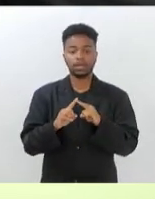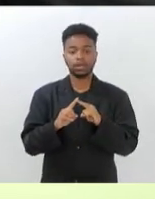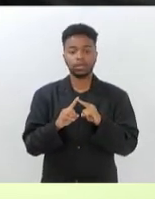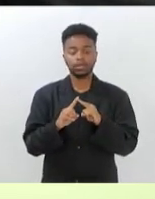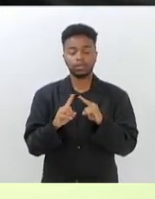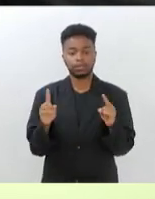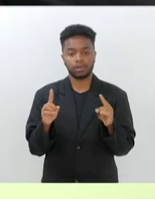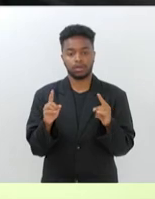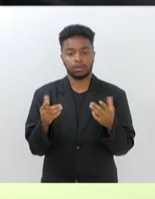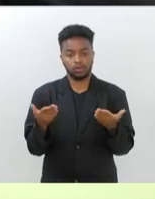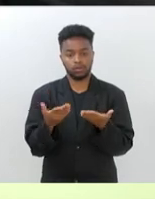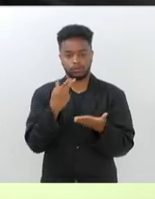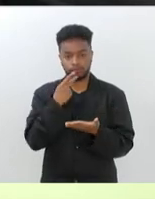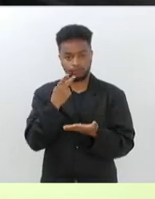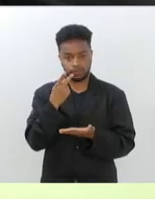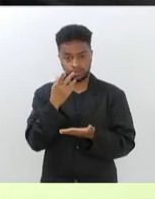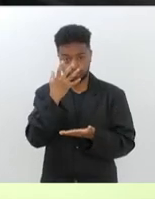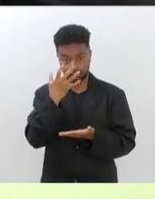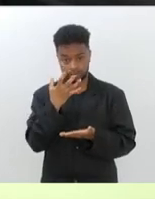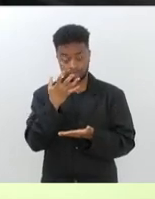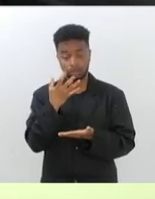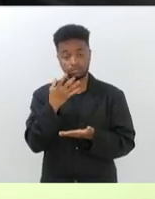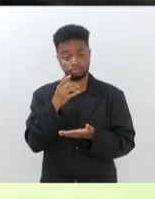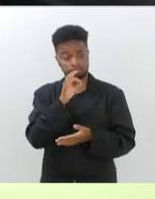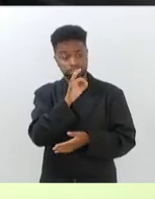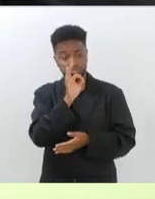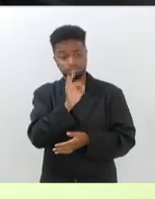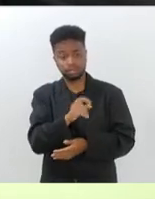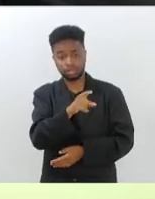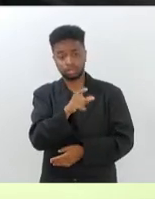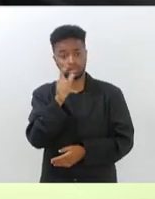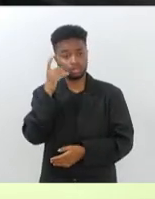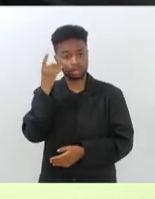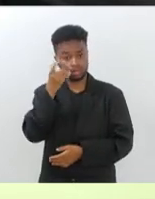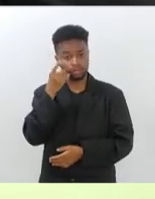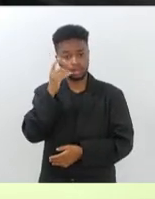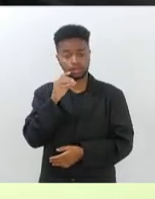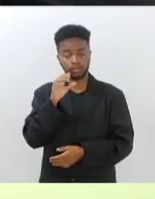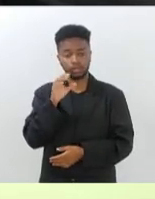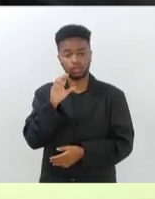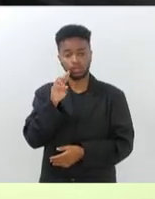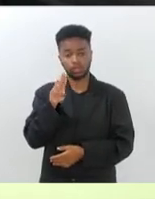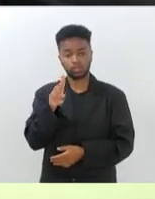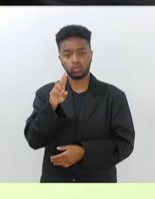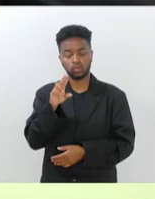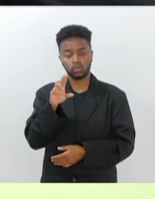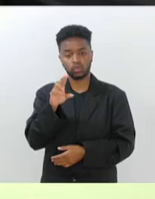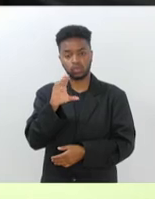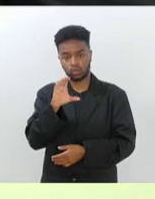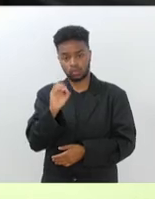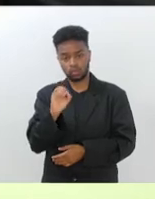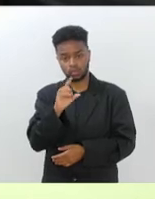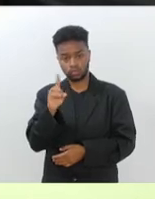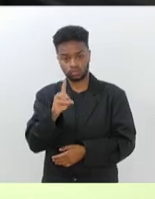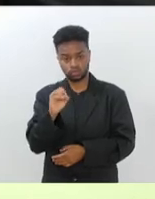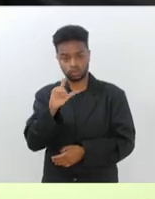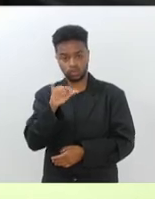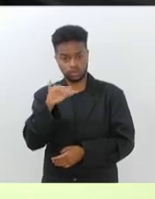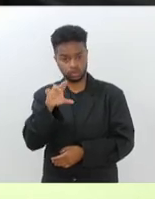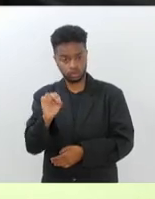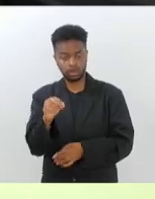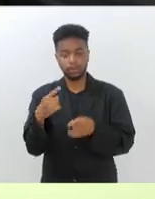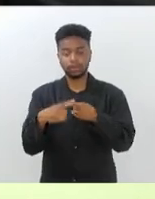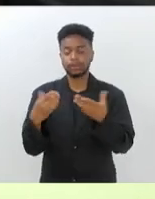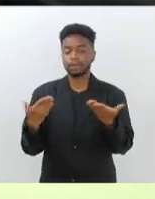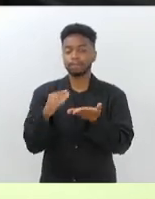à parte foi bem o deputado cozolino apoiado por todos no seguinte sentido só faltava agora o